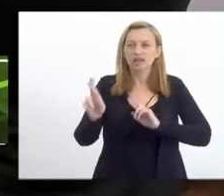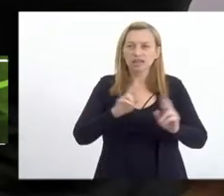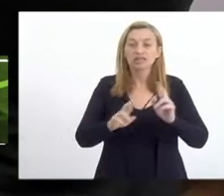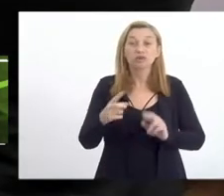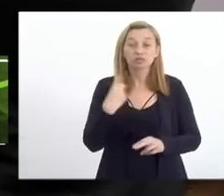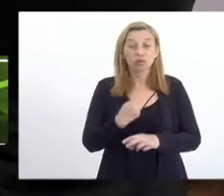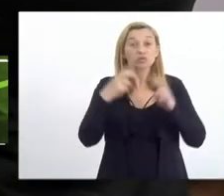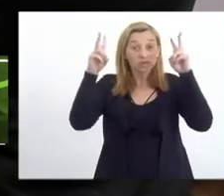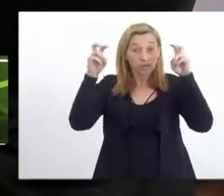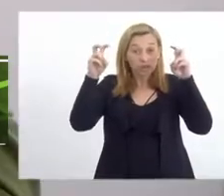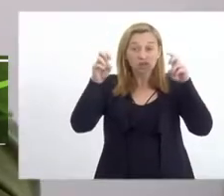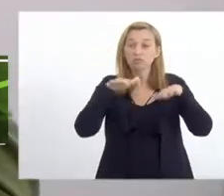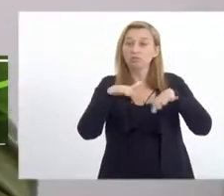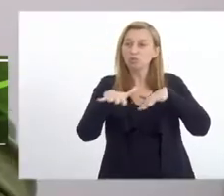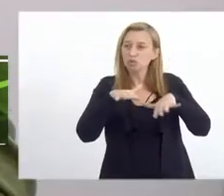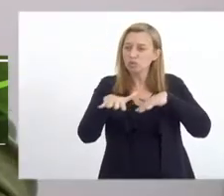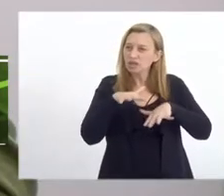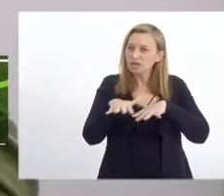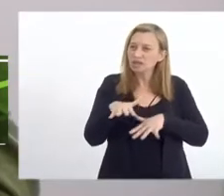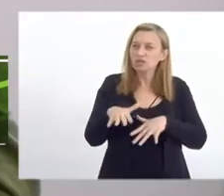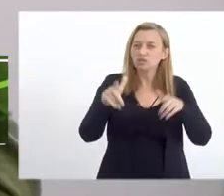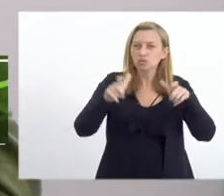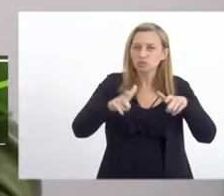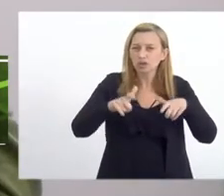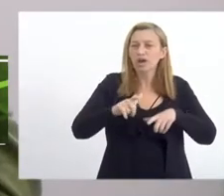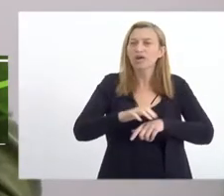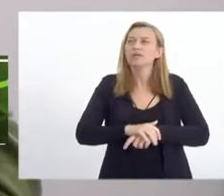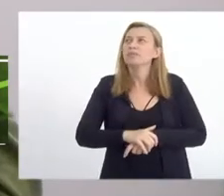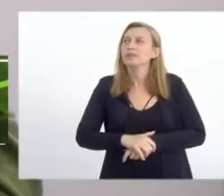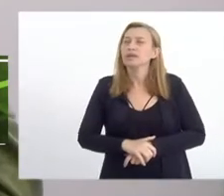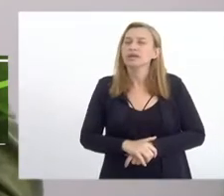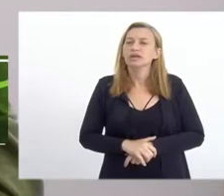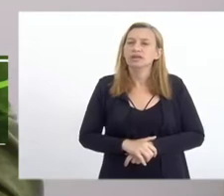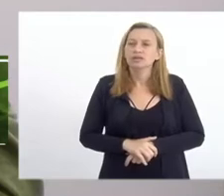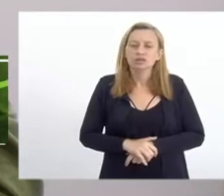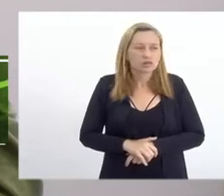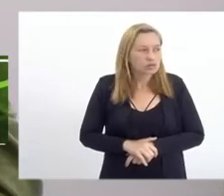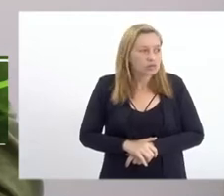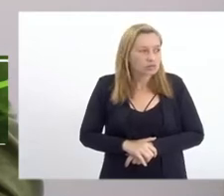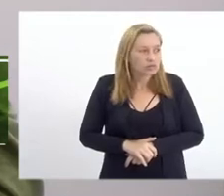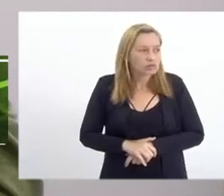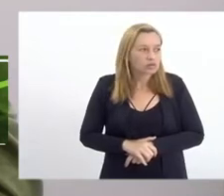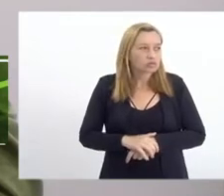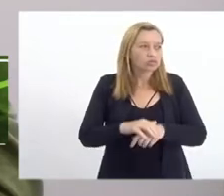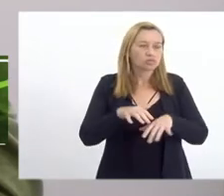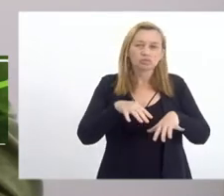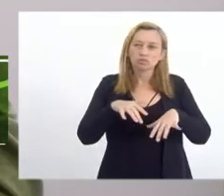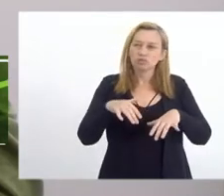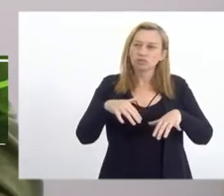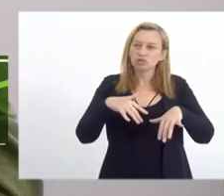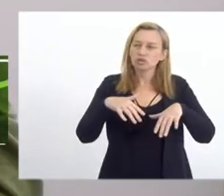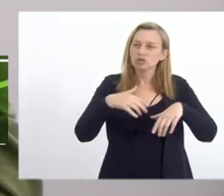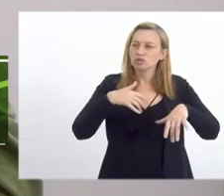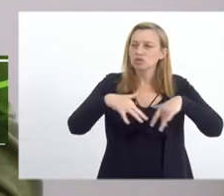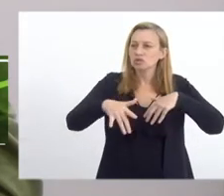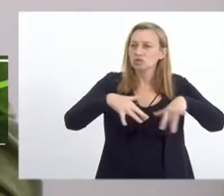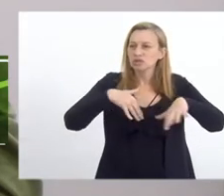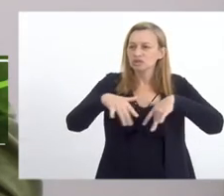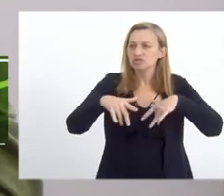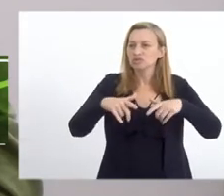tema, né, questão de movimentações, novas voltas. A gente está aí com uma aproximação muito grande com a